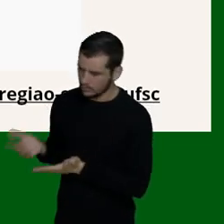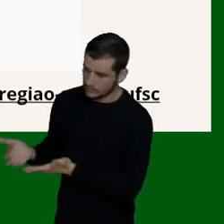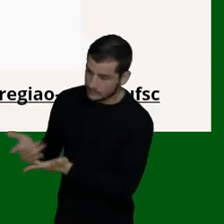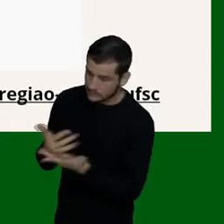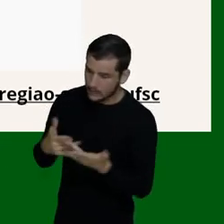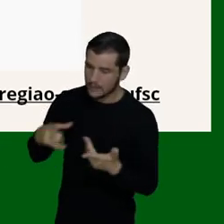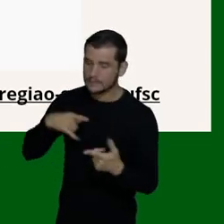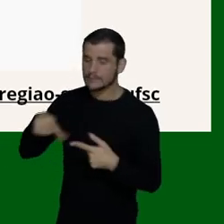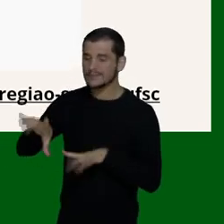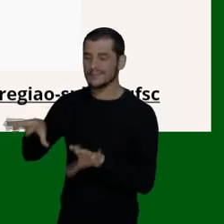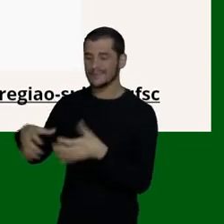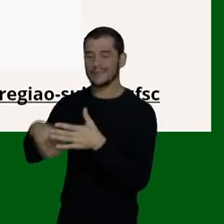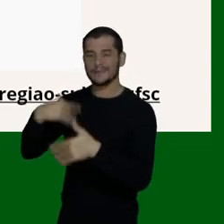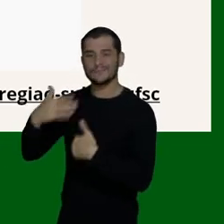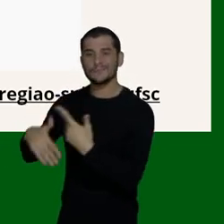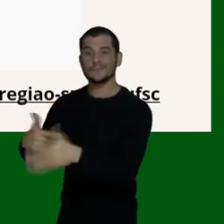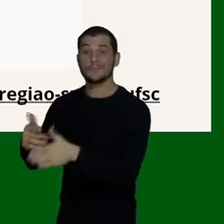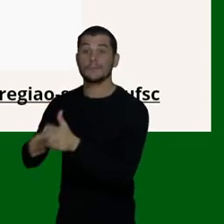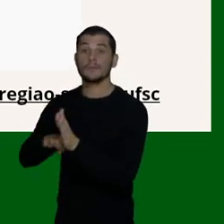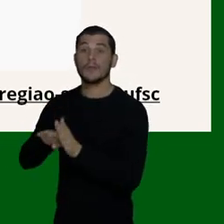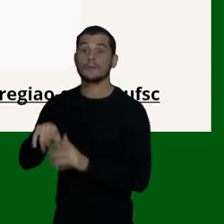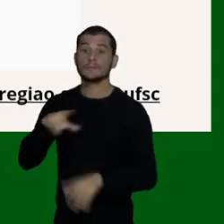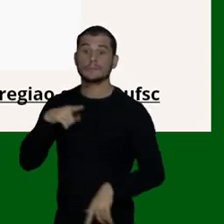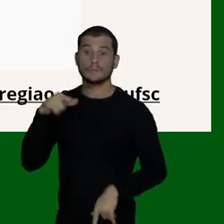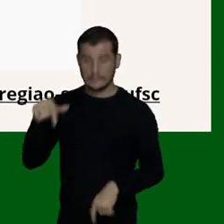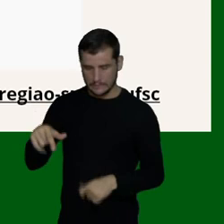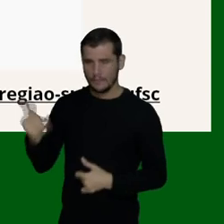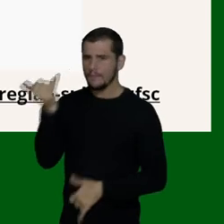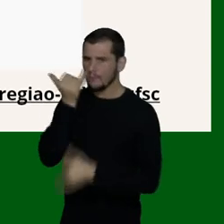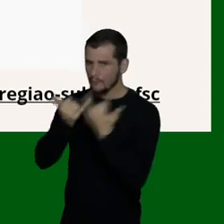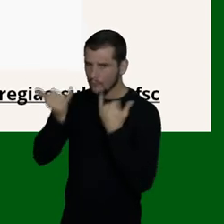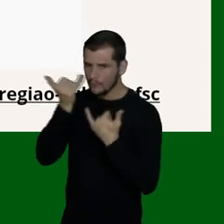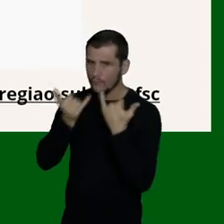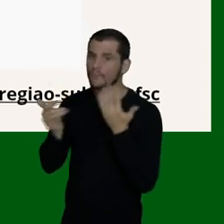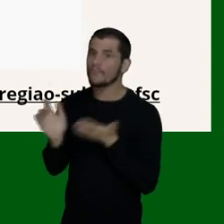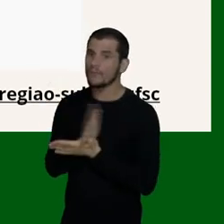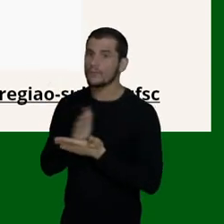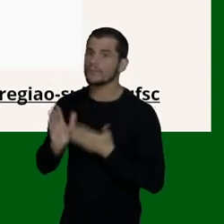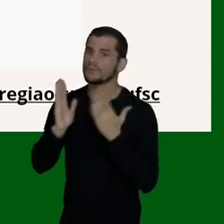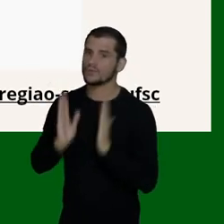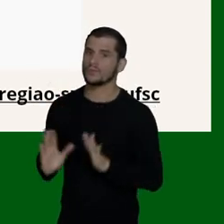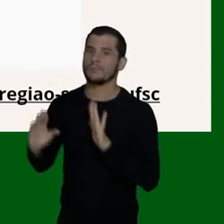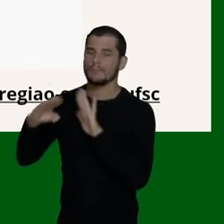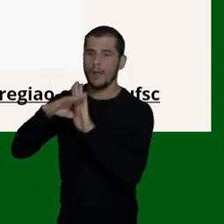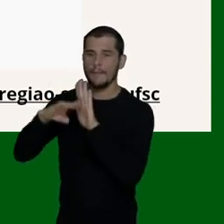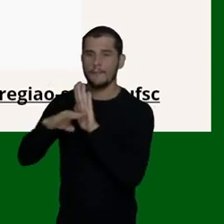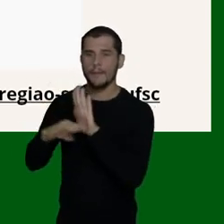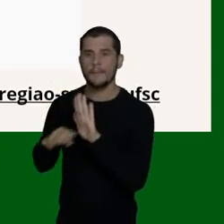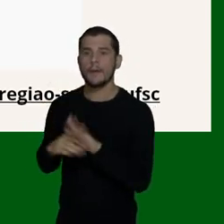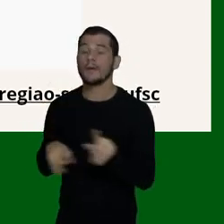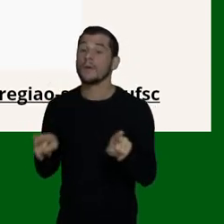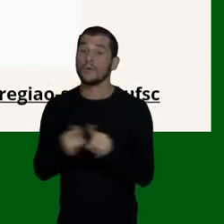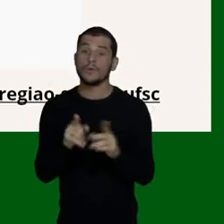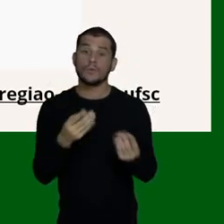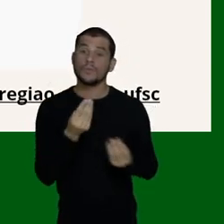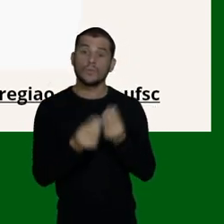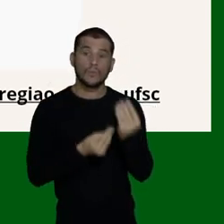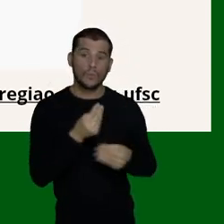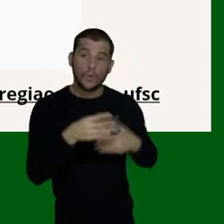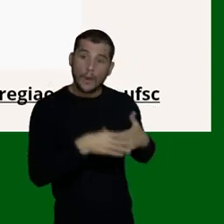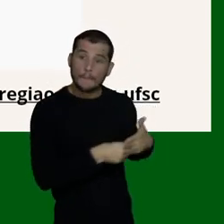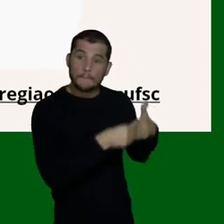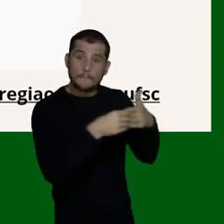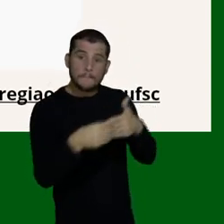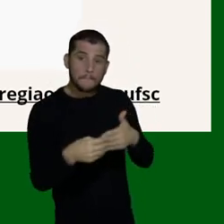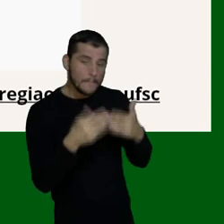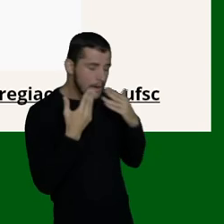tem bastante informação em relação a alguns protocolos e como que é encaminhado a criança que é o nosso objetivo aqui